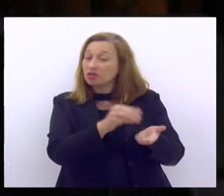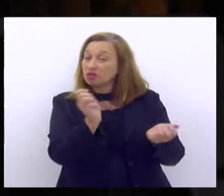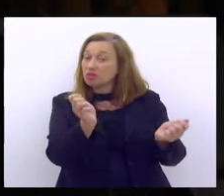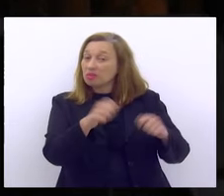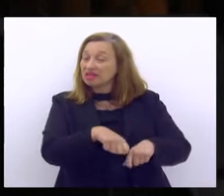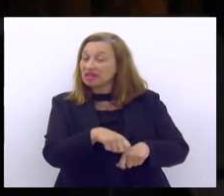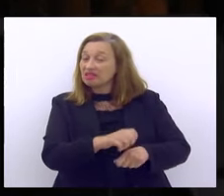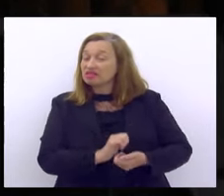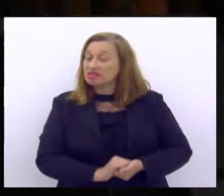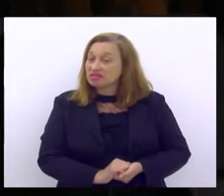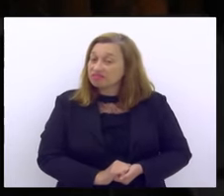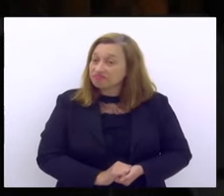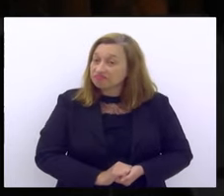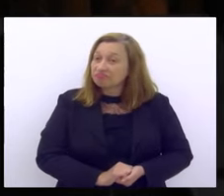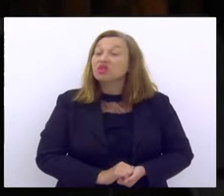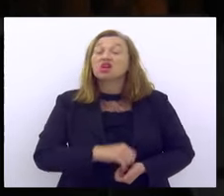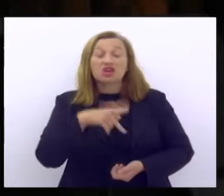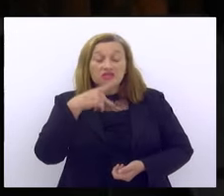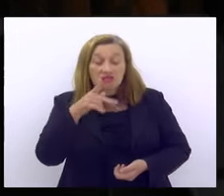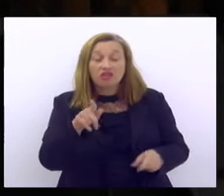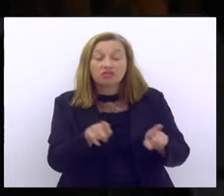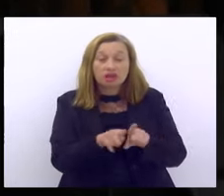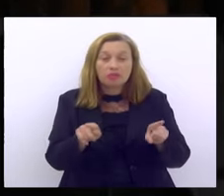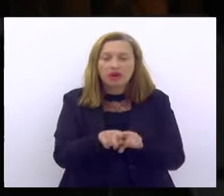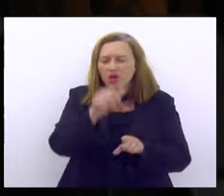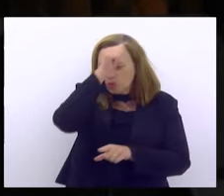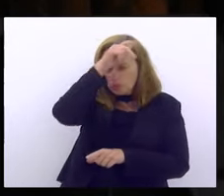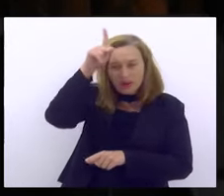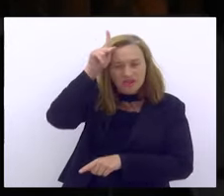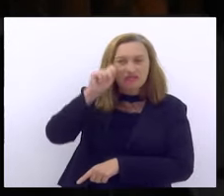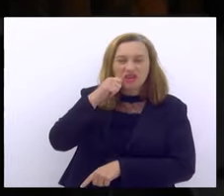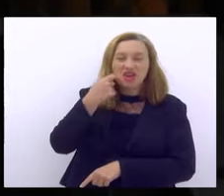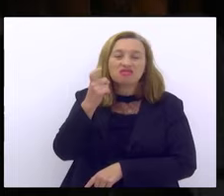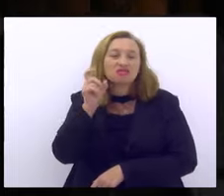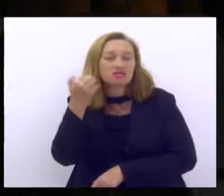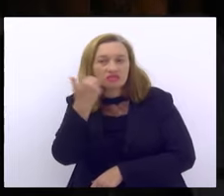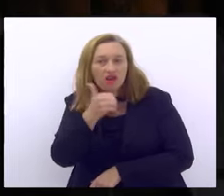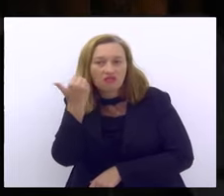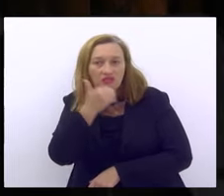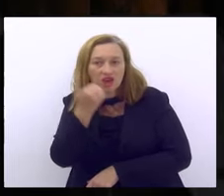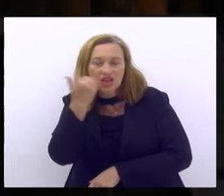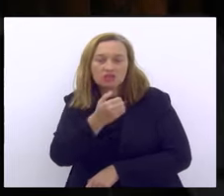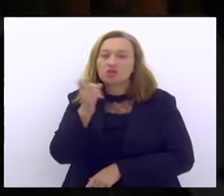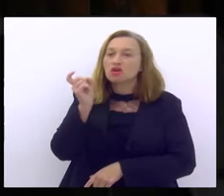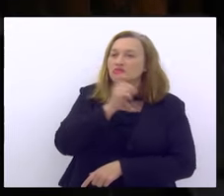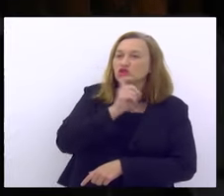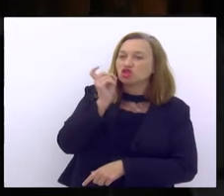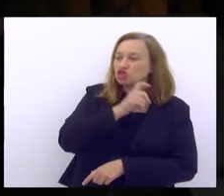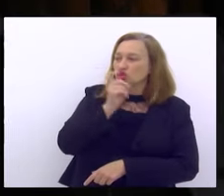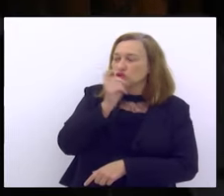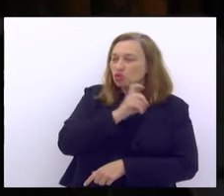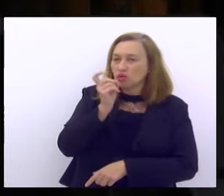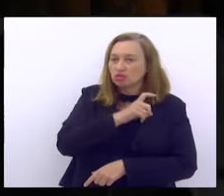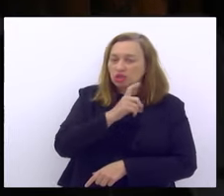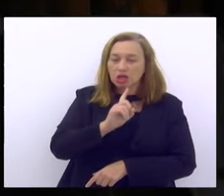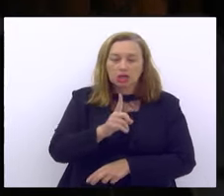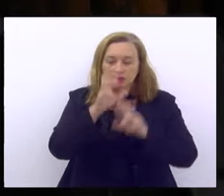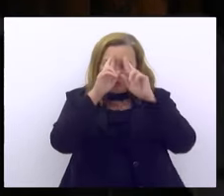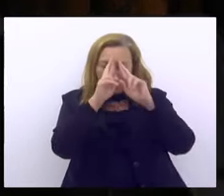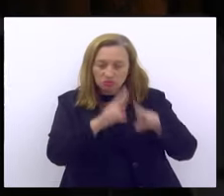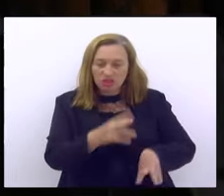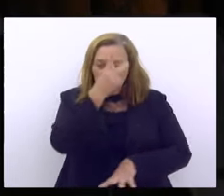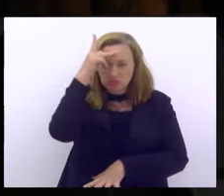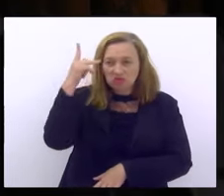história. Assim como eu falo que esse prefeito fanfarrão, mentiroso, sem palavra, que desrespeita as pessoas no Rio de